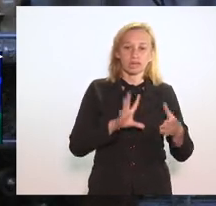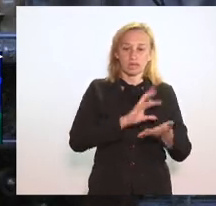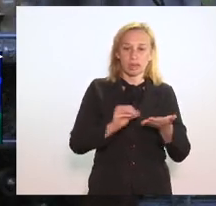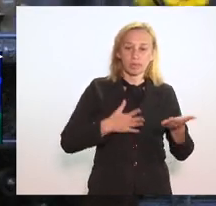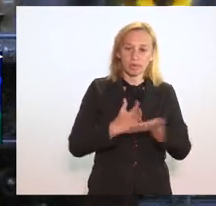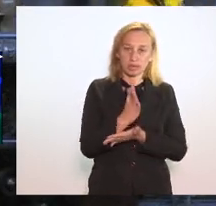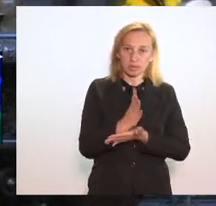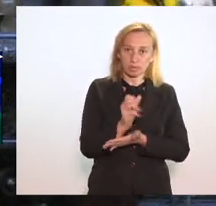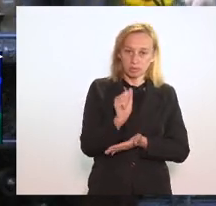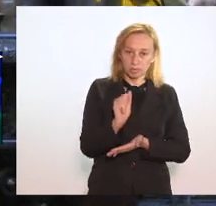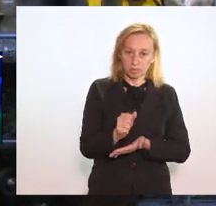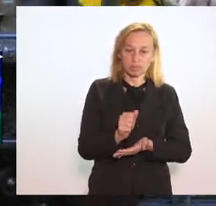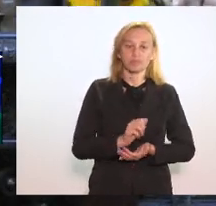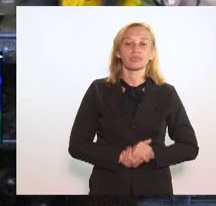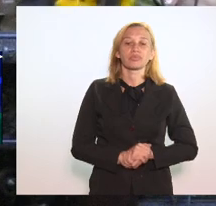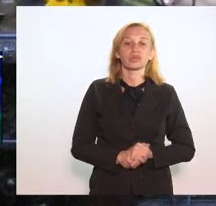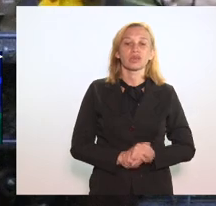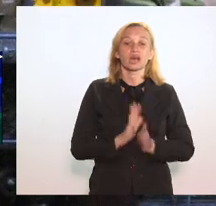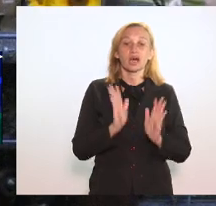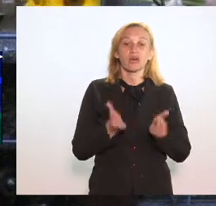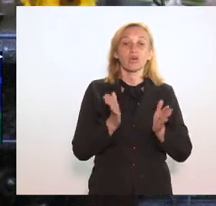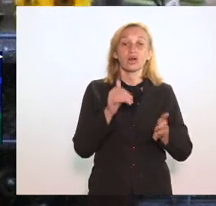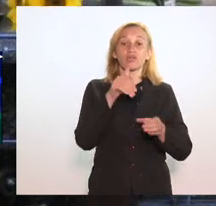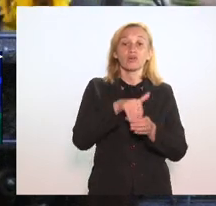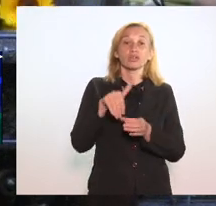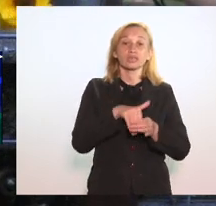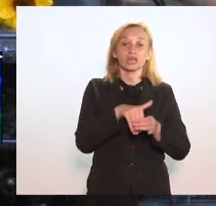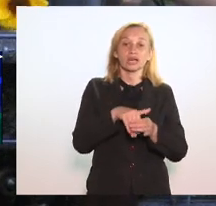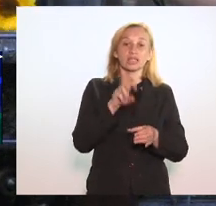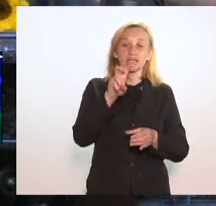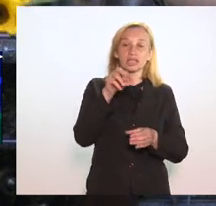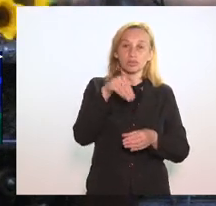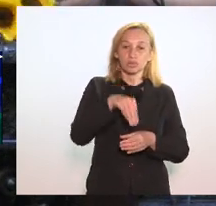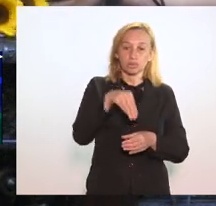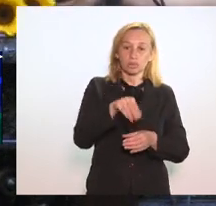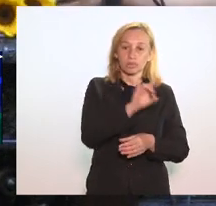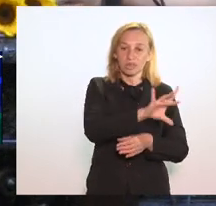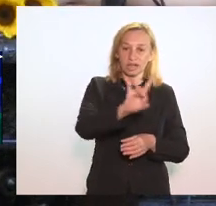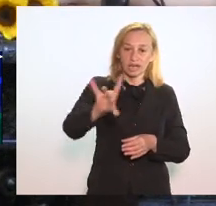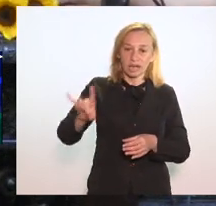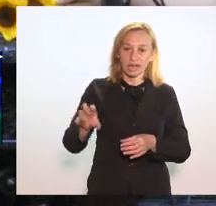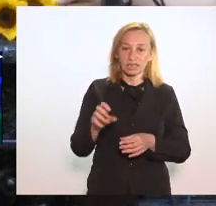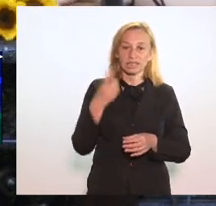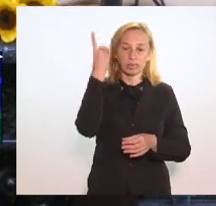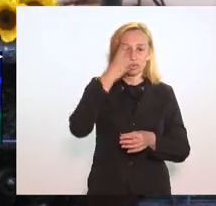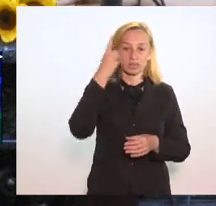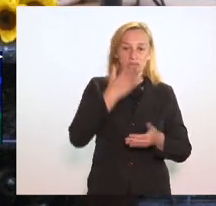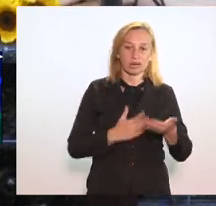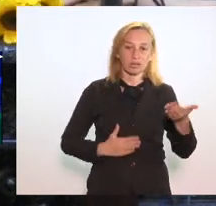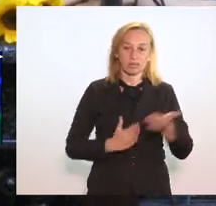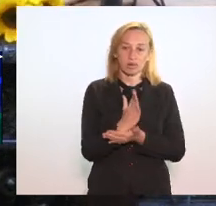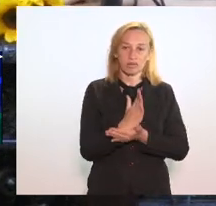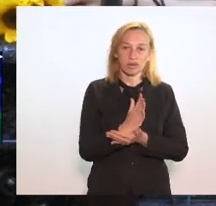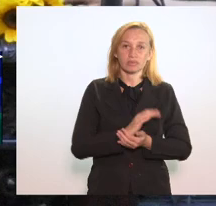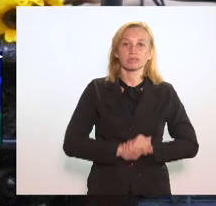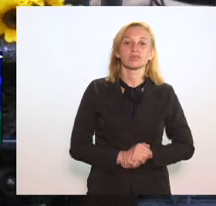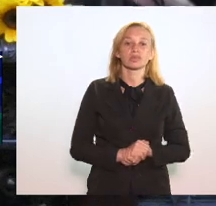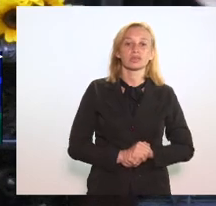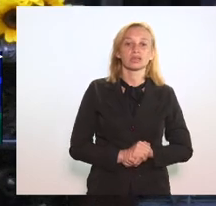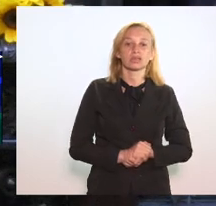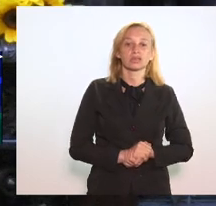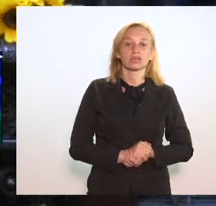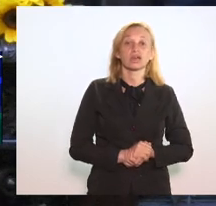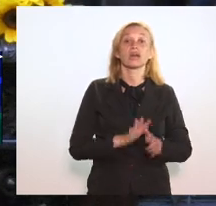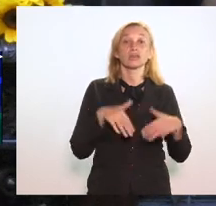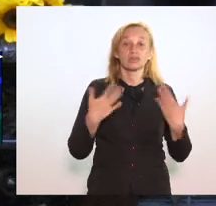permaneço Cristão aprovado vamos voltar cinco minutos para cada parlamentar Deus que a própria nós somos tão aprovado